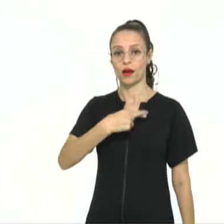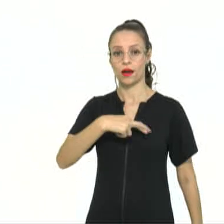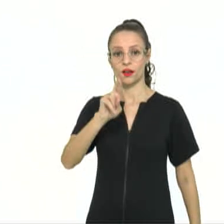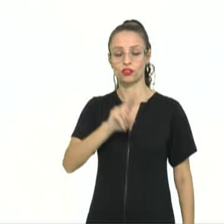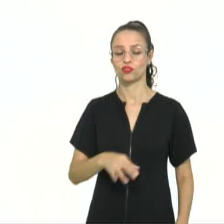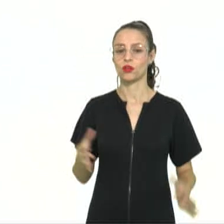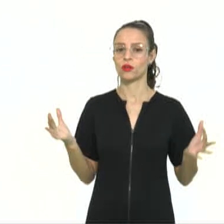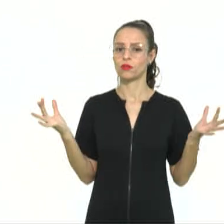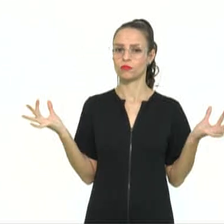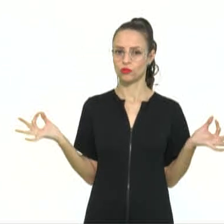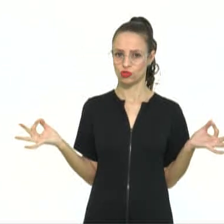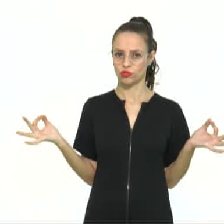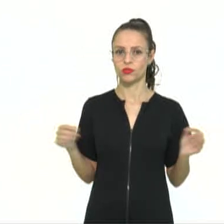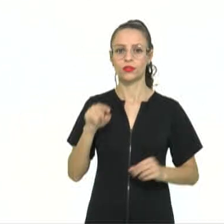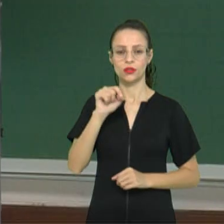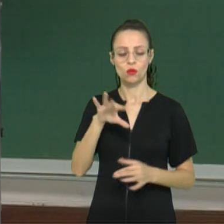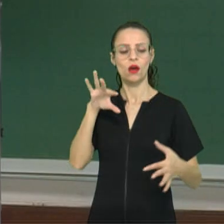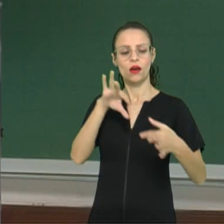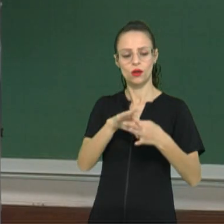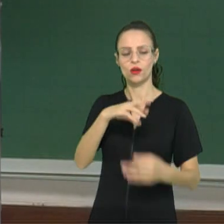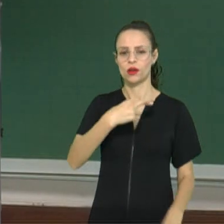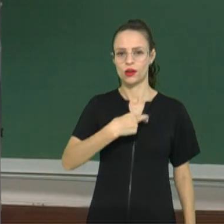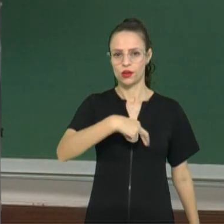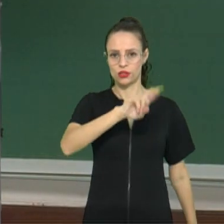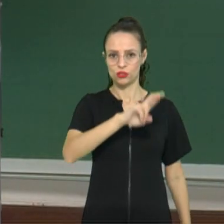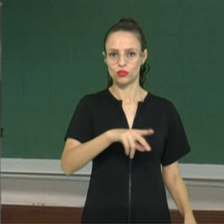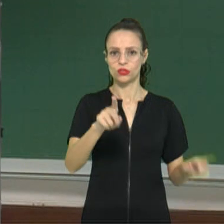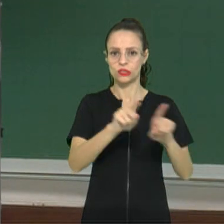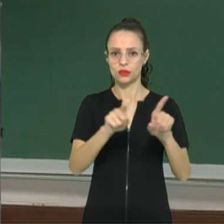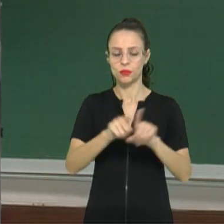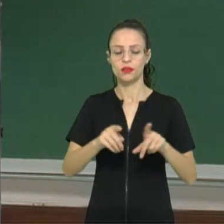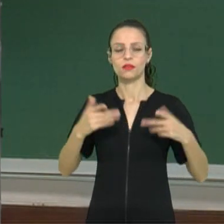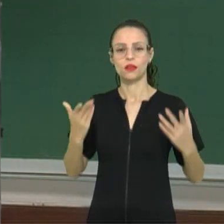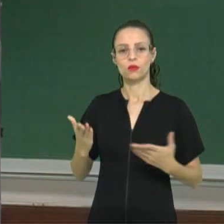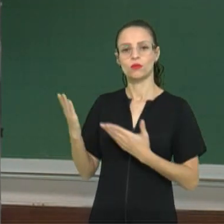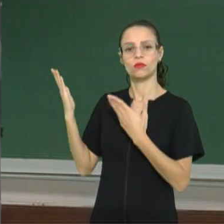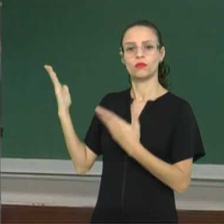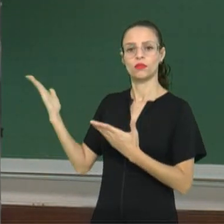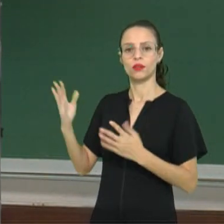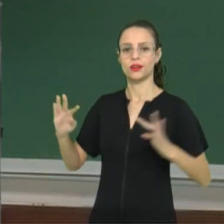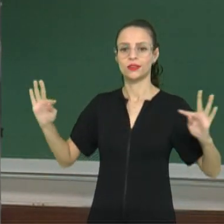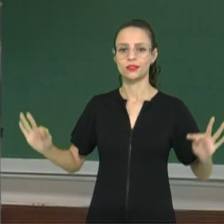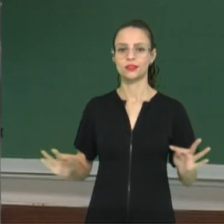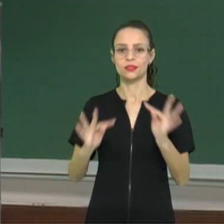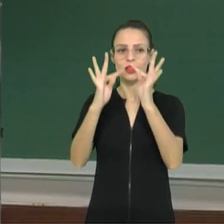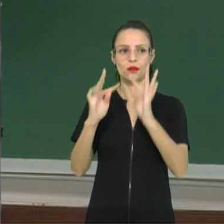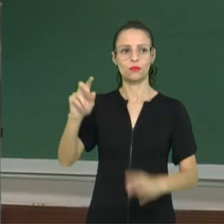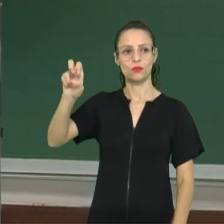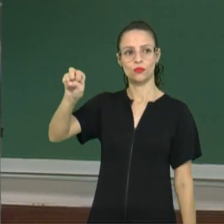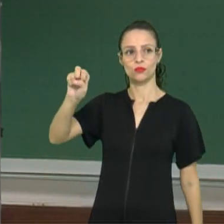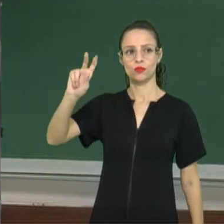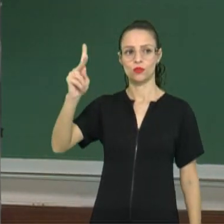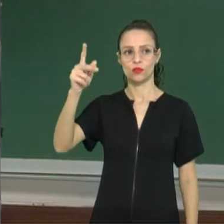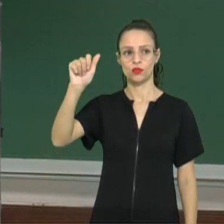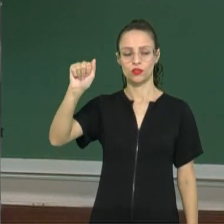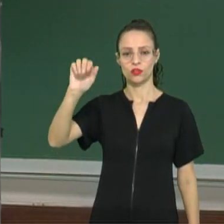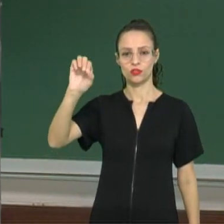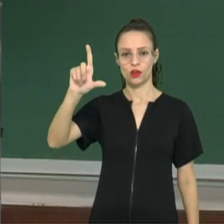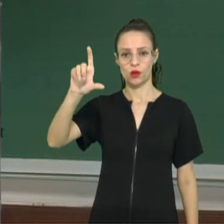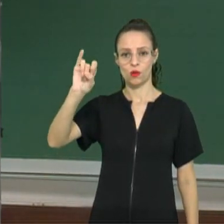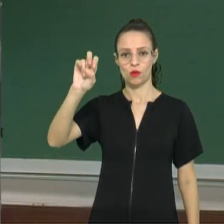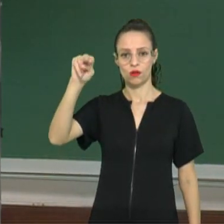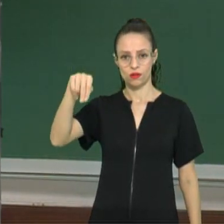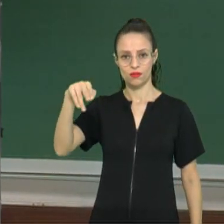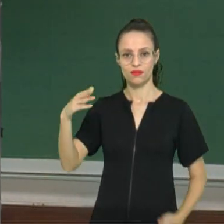falei, o Kung Fu está associado bastante à parte religiosa, né? Então, aqui é o templo Shaolin, nas imagens aqui para vocês. Vocês estão vendo